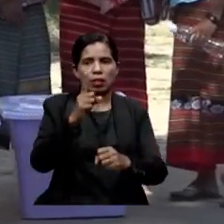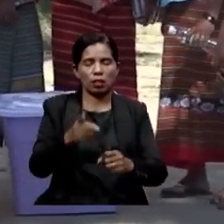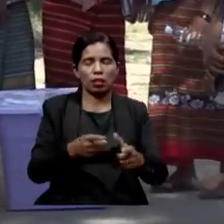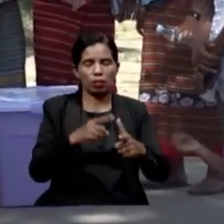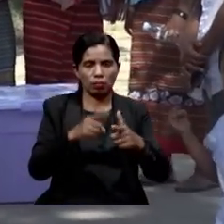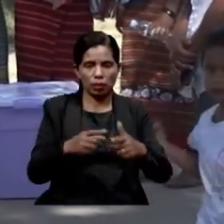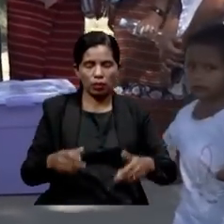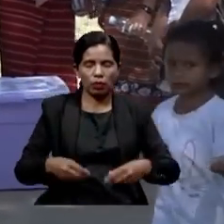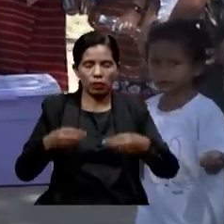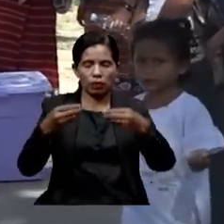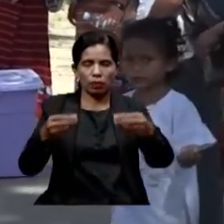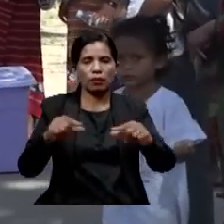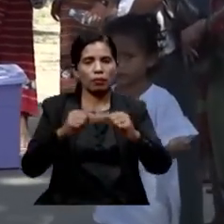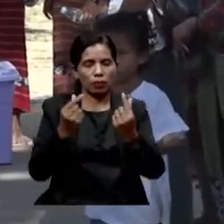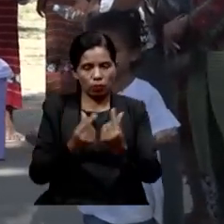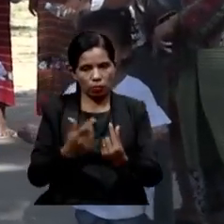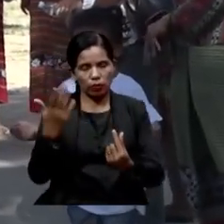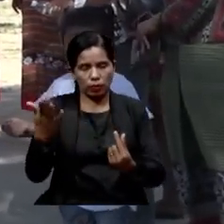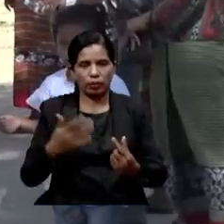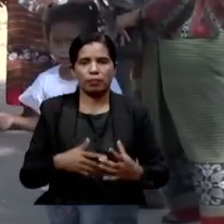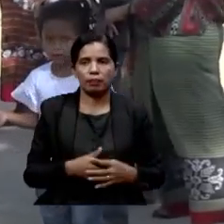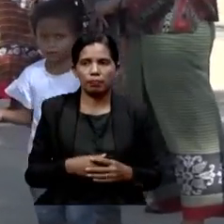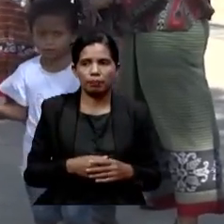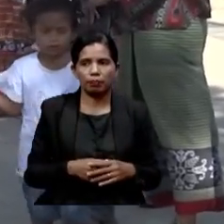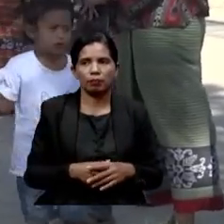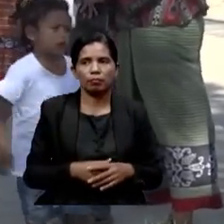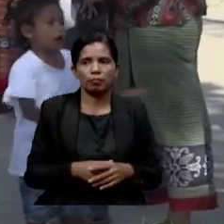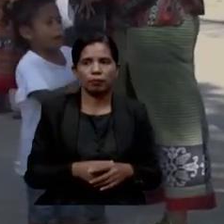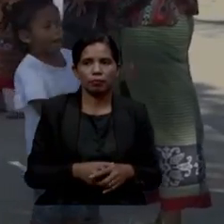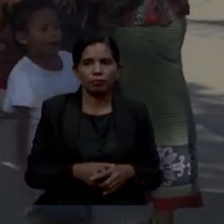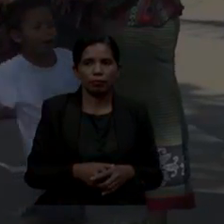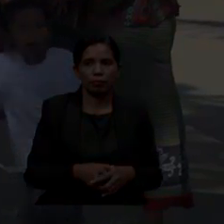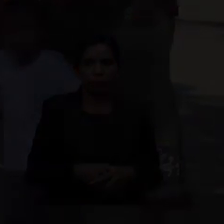entrega hikas ba grupo refere. Felicitas Borges, Zaime dos Santos, GMN.